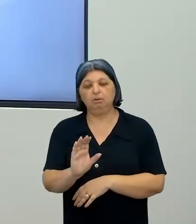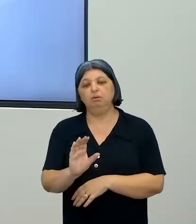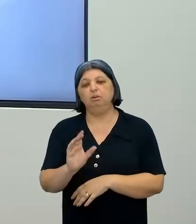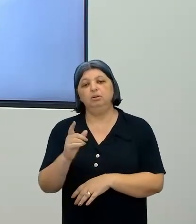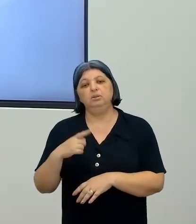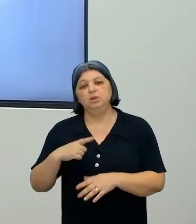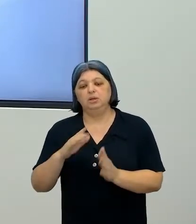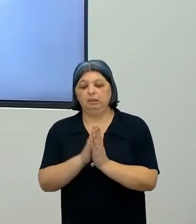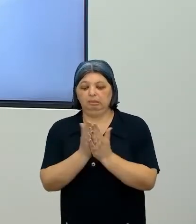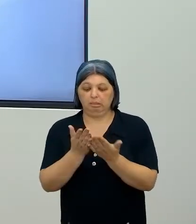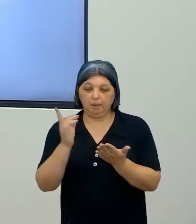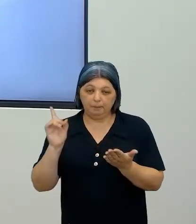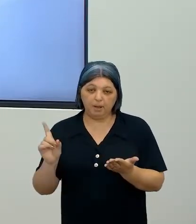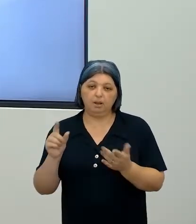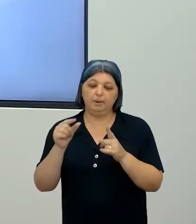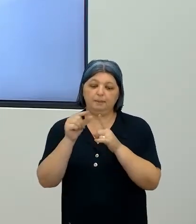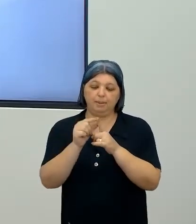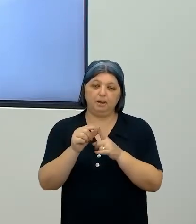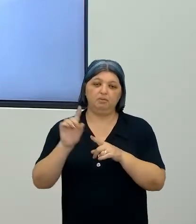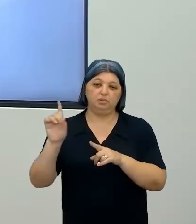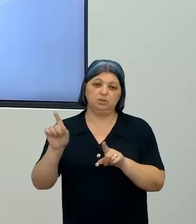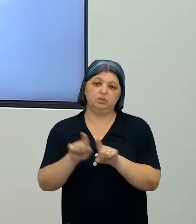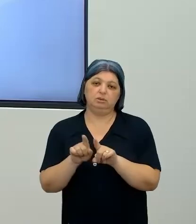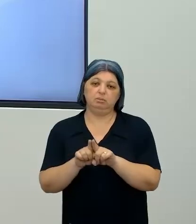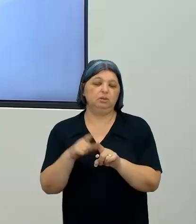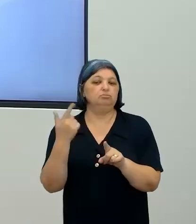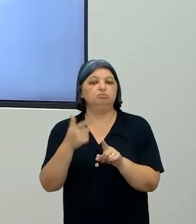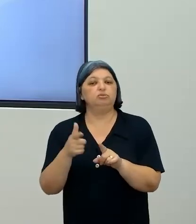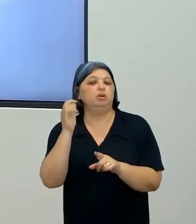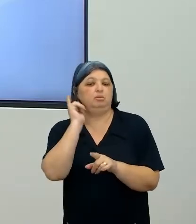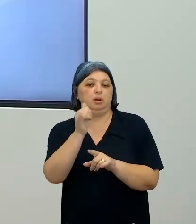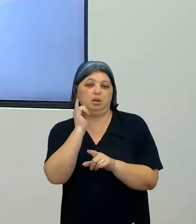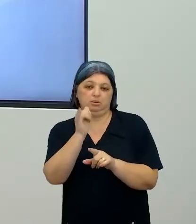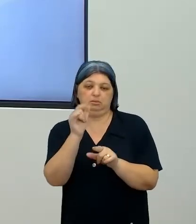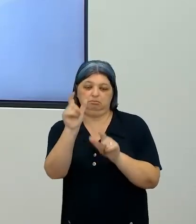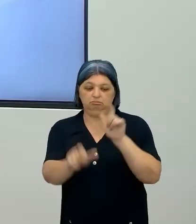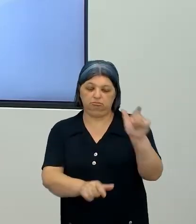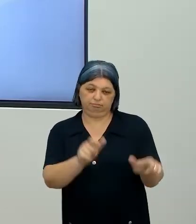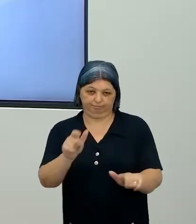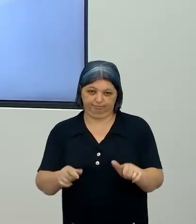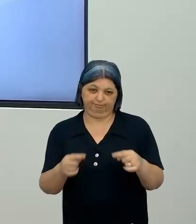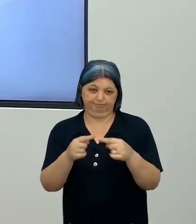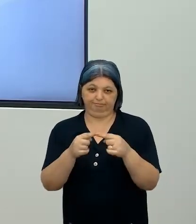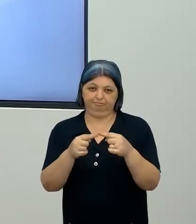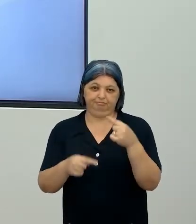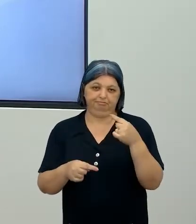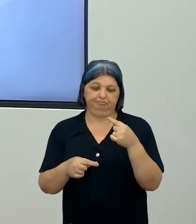da Bíblia, etc., não instaurava na ação desse sujeito